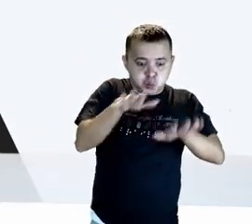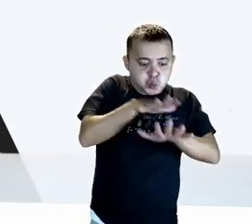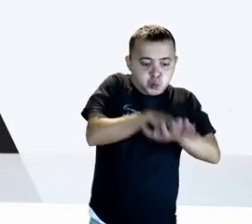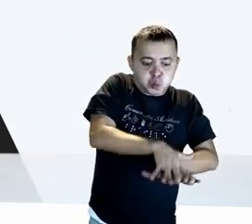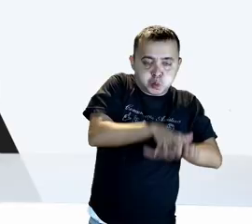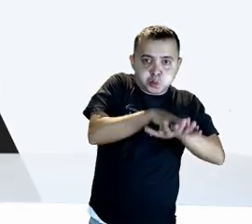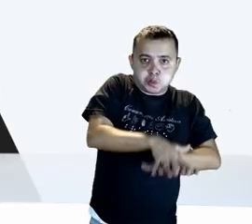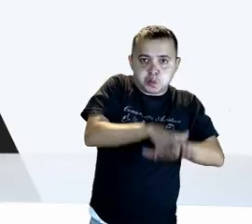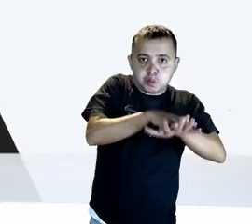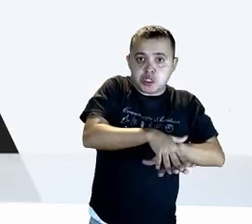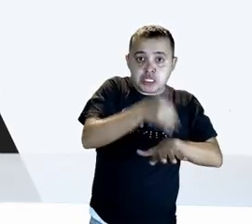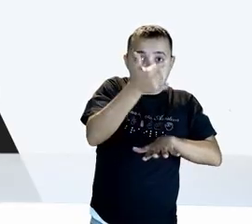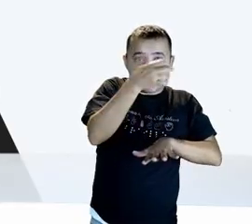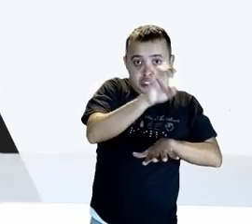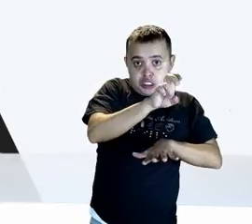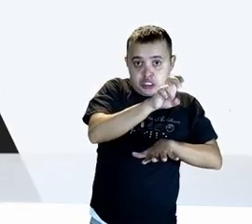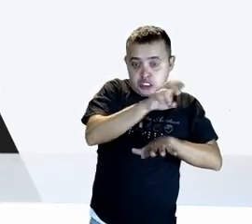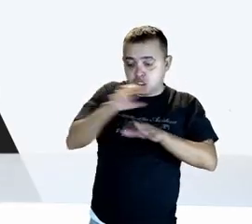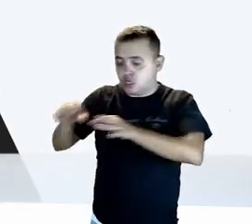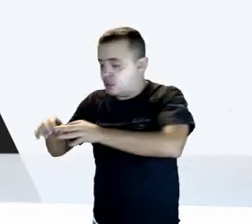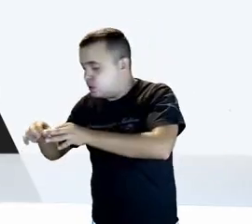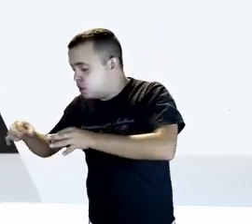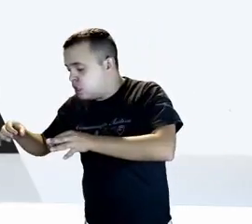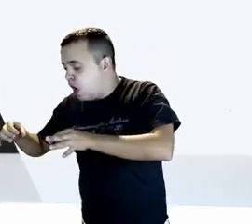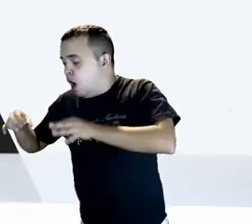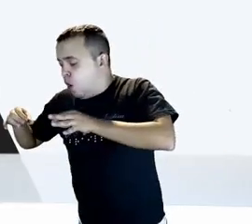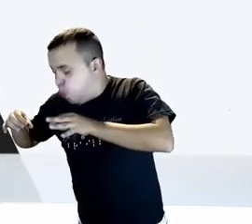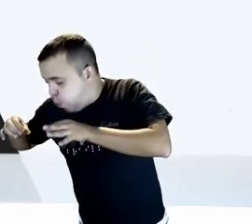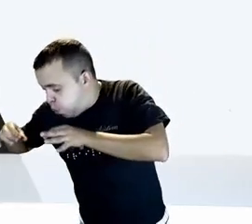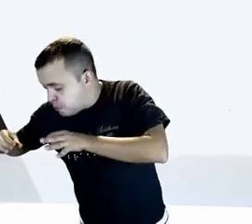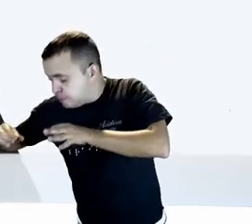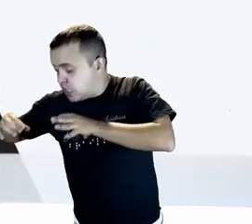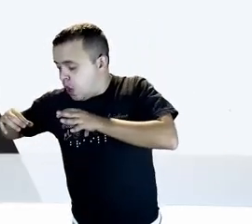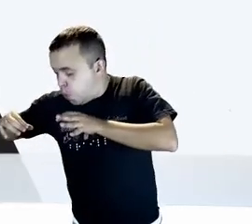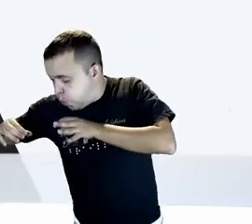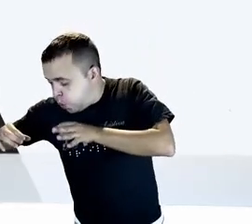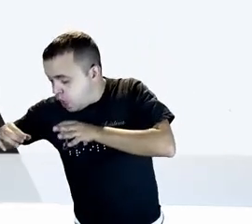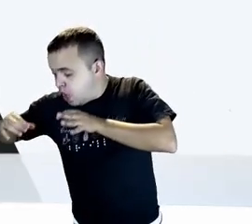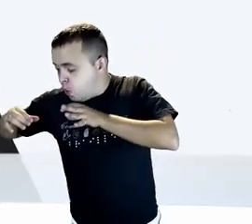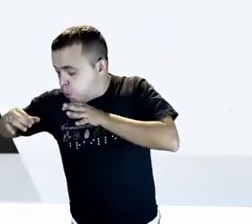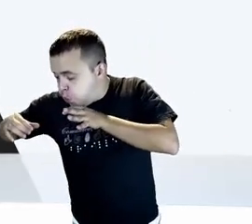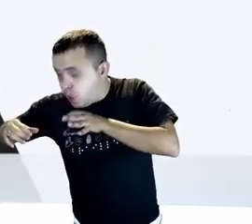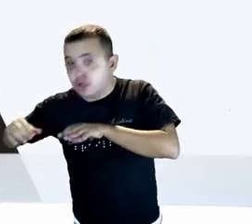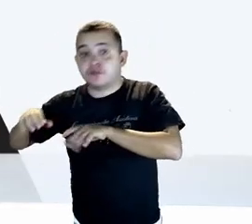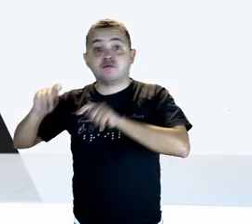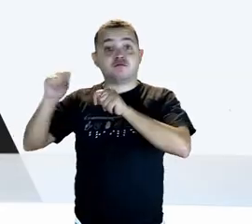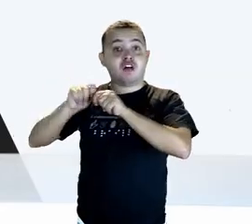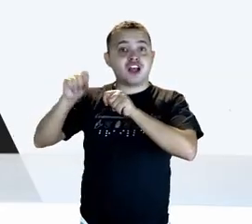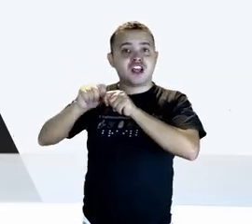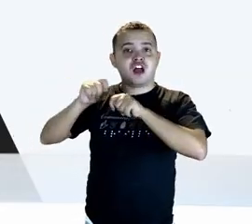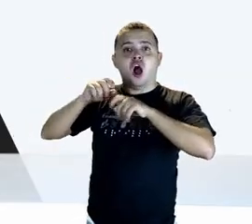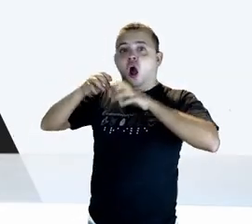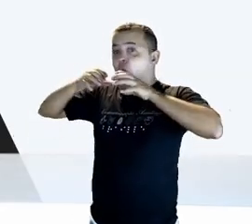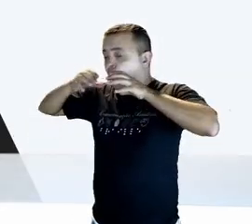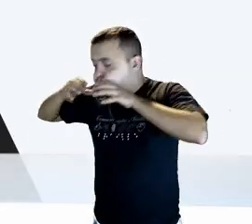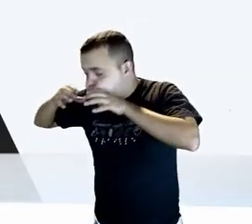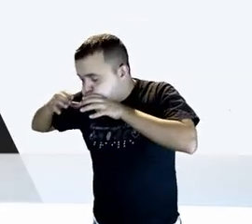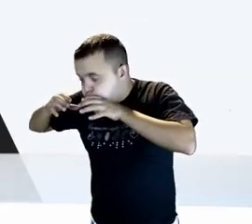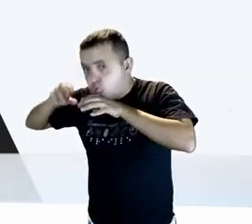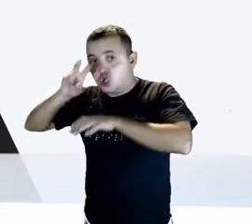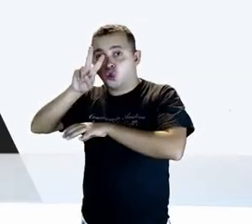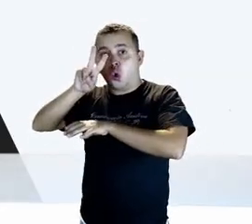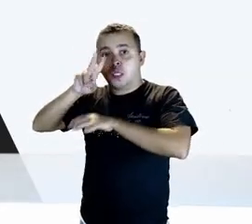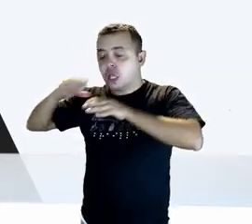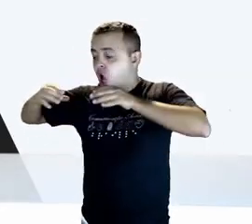15 compressões, né, no peito da vítima, você precisa fazer 2